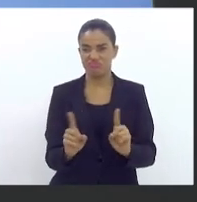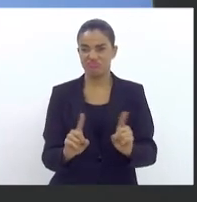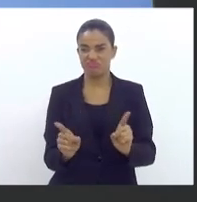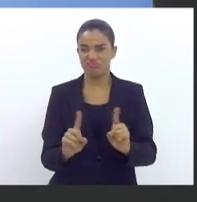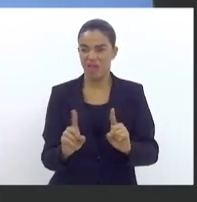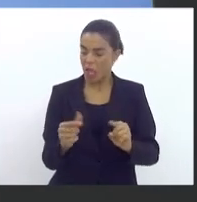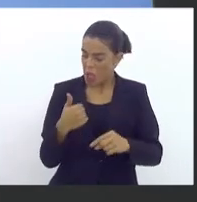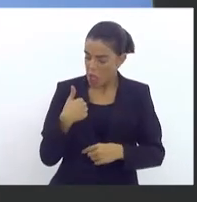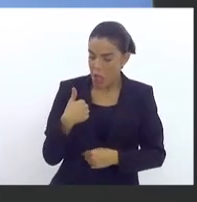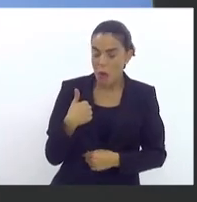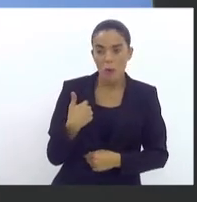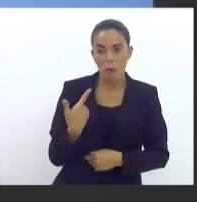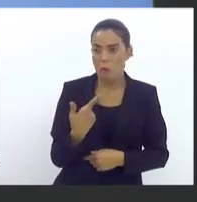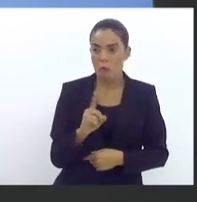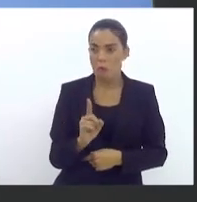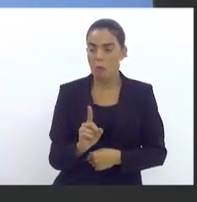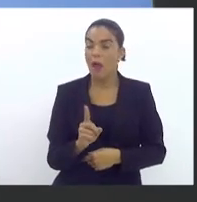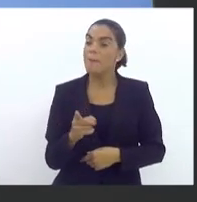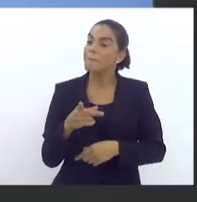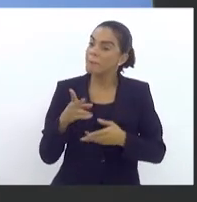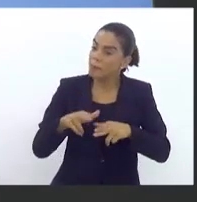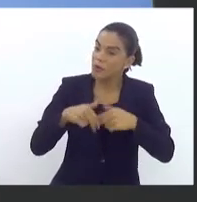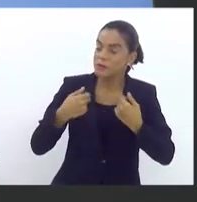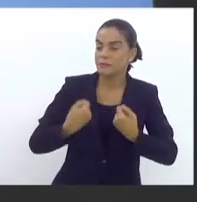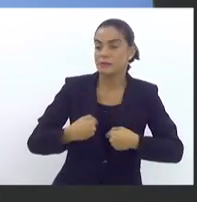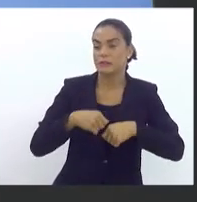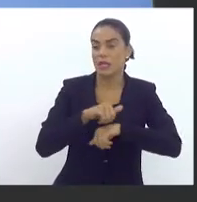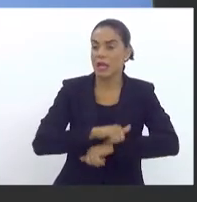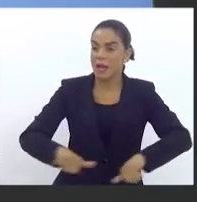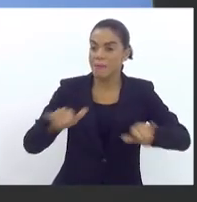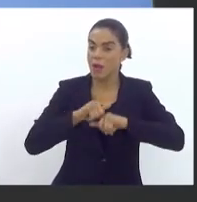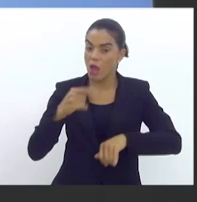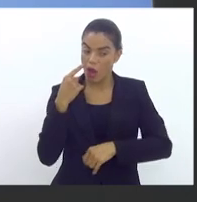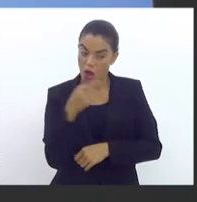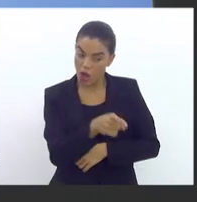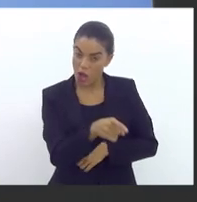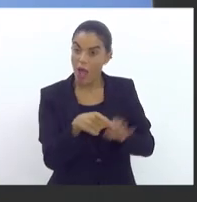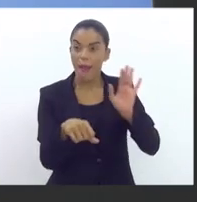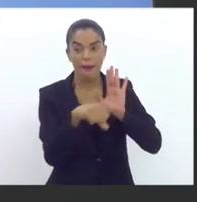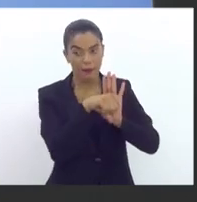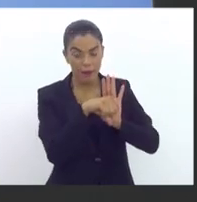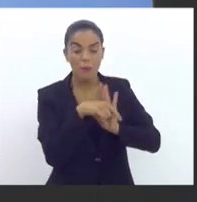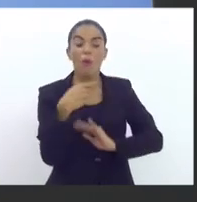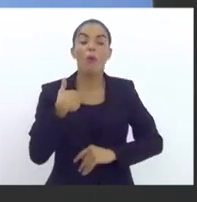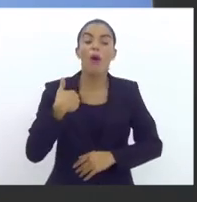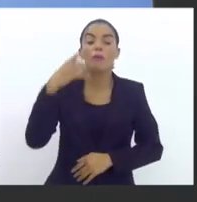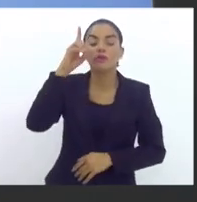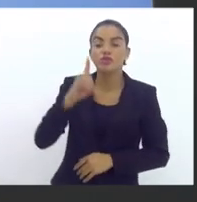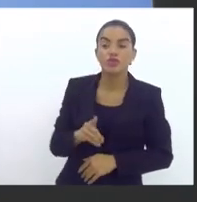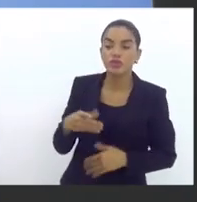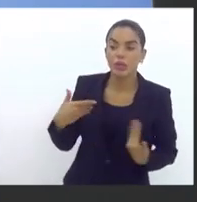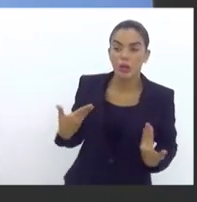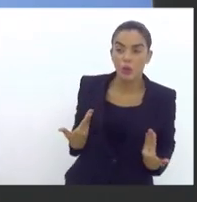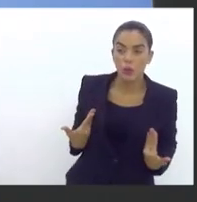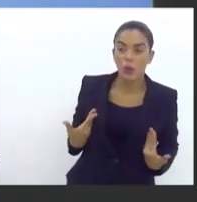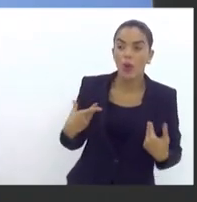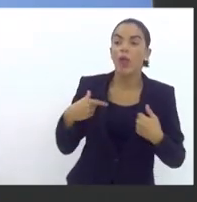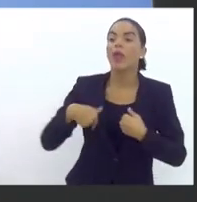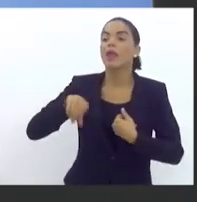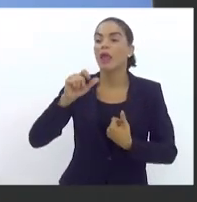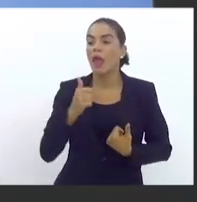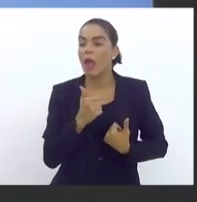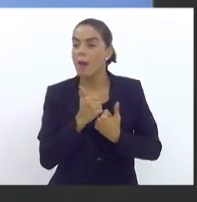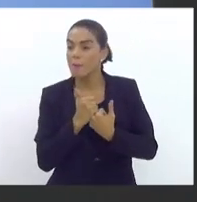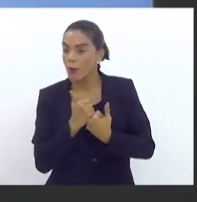né talvez fazer uma campanha de educação Olha isso é crime e quais são direitos Quais são suas redes de apoio